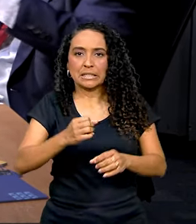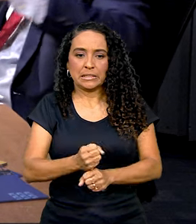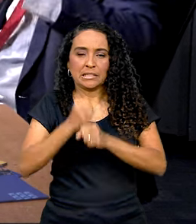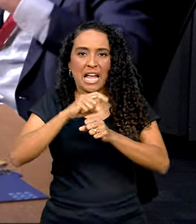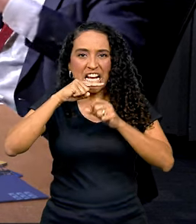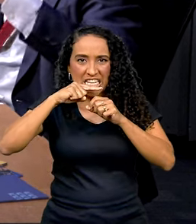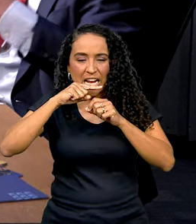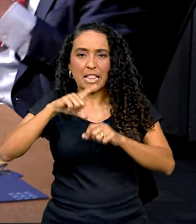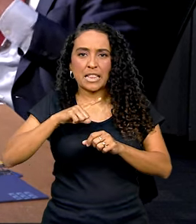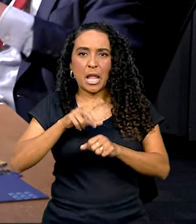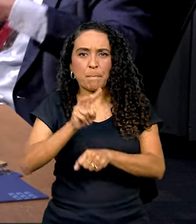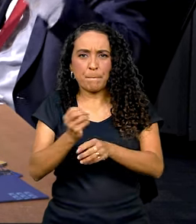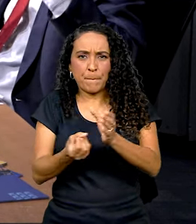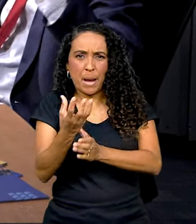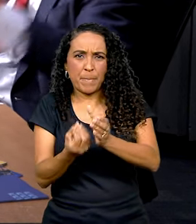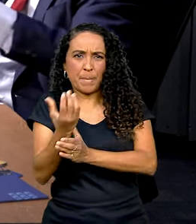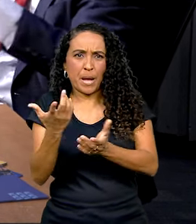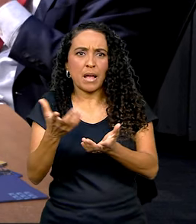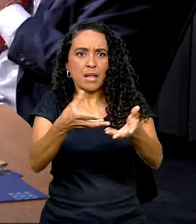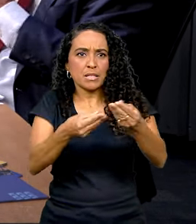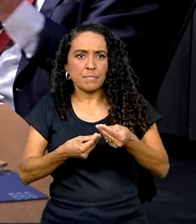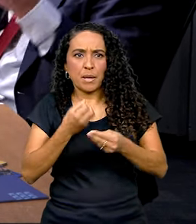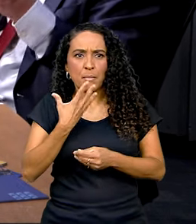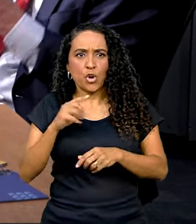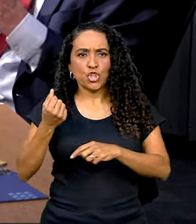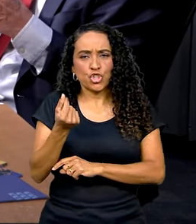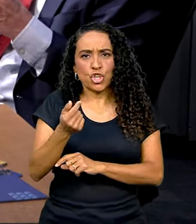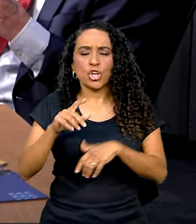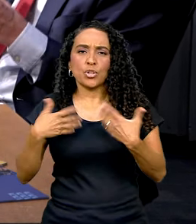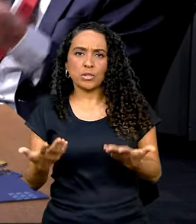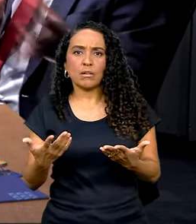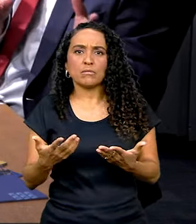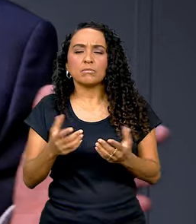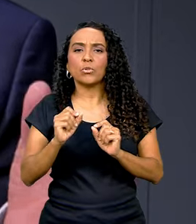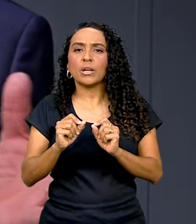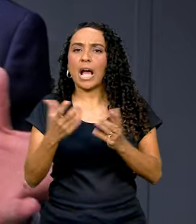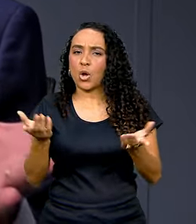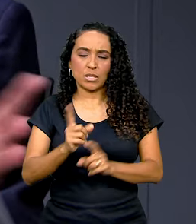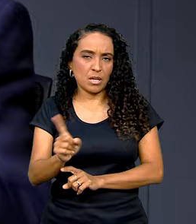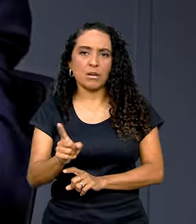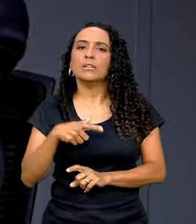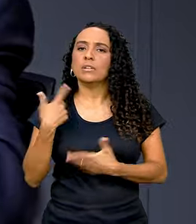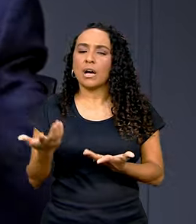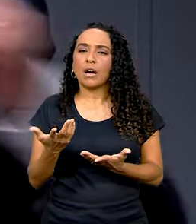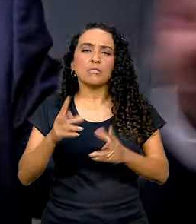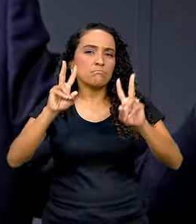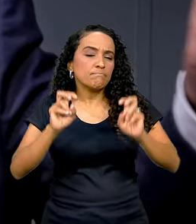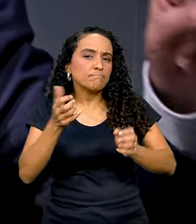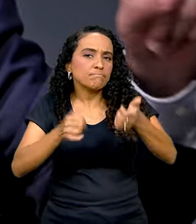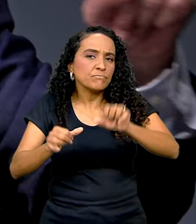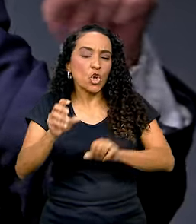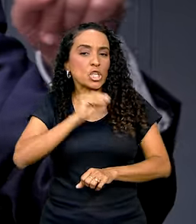cana de açúcar e aí tinha uma alta produtividade receb ali um bom dinheiro ali saía agora não a gente leva em